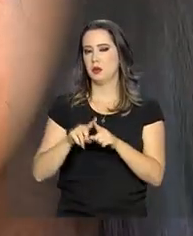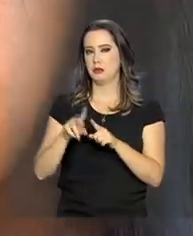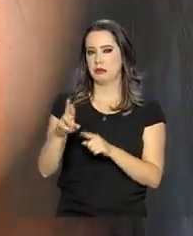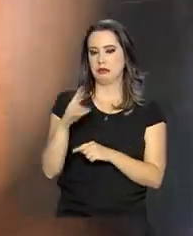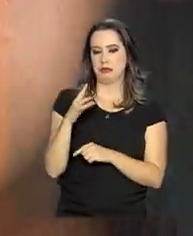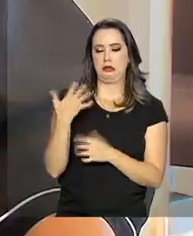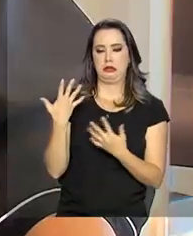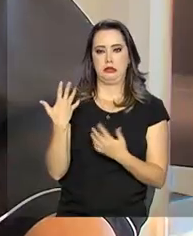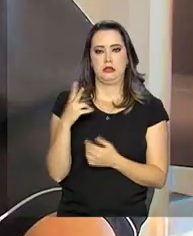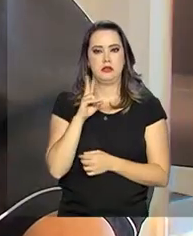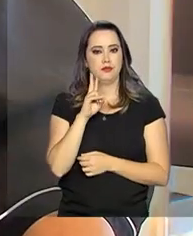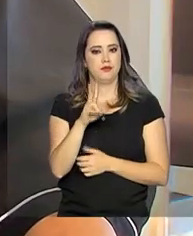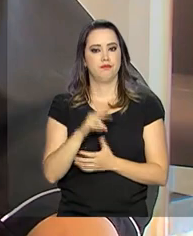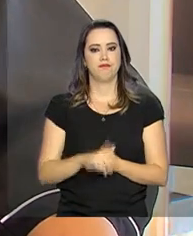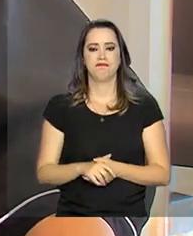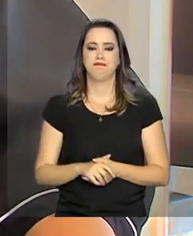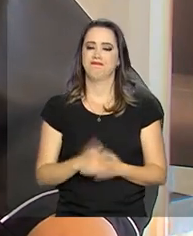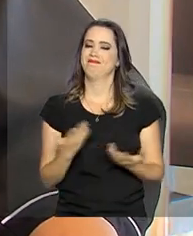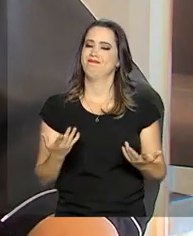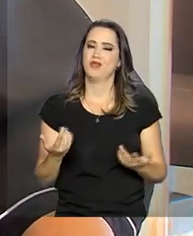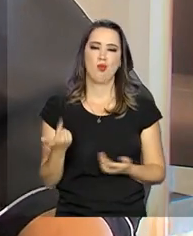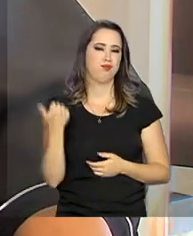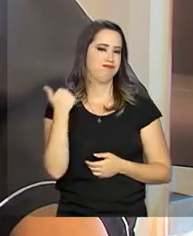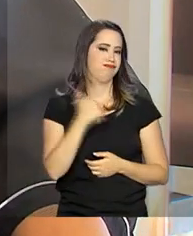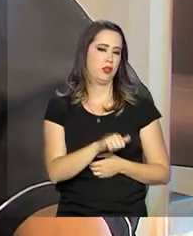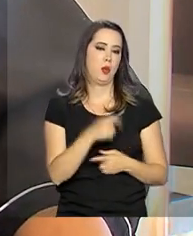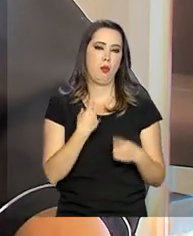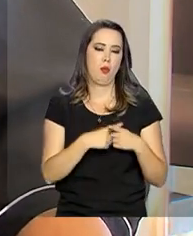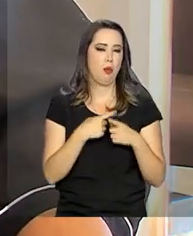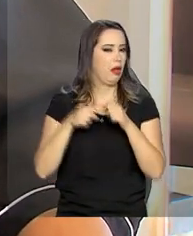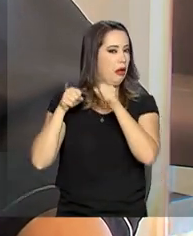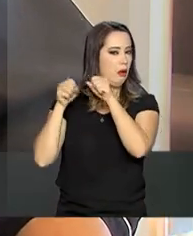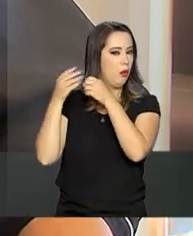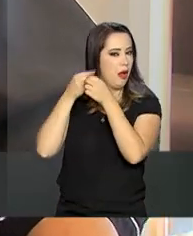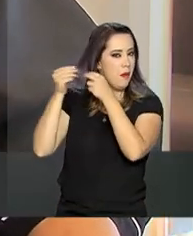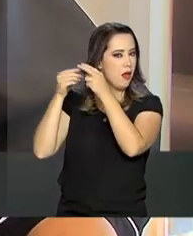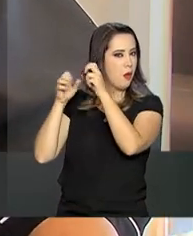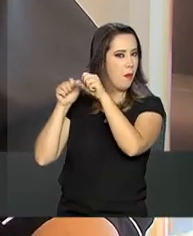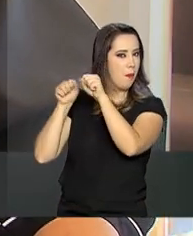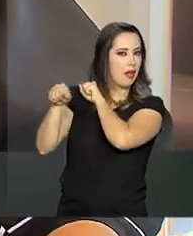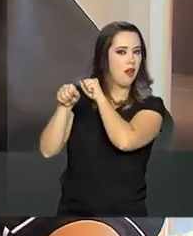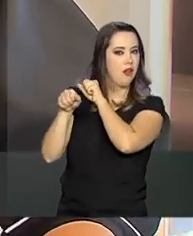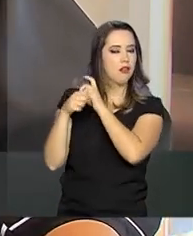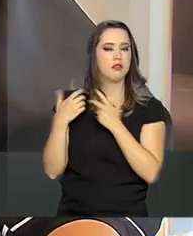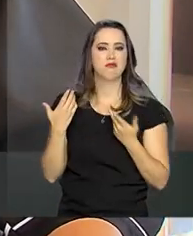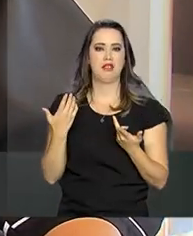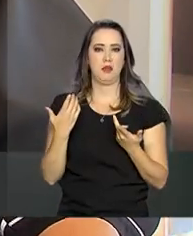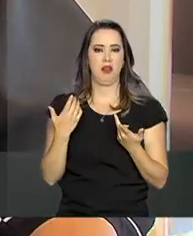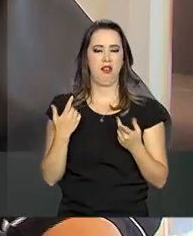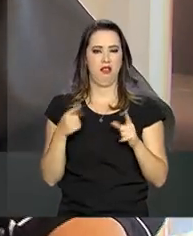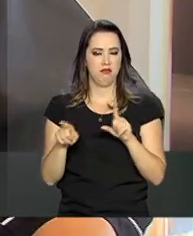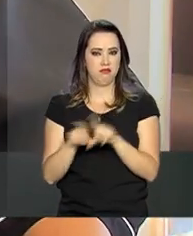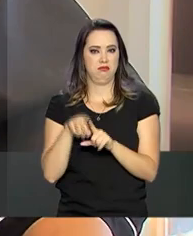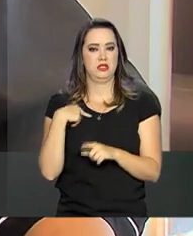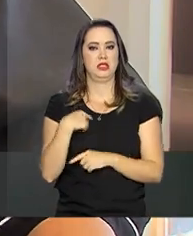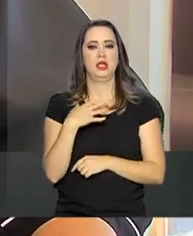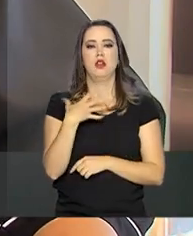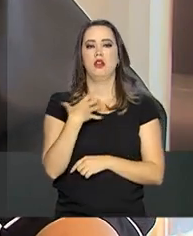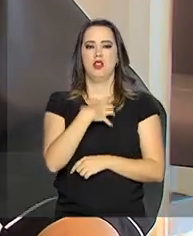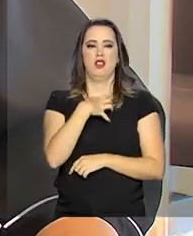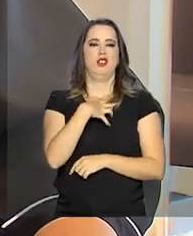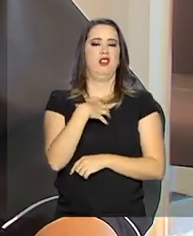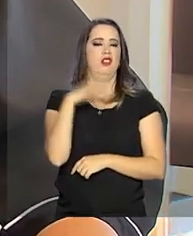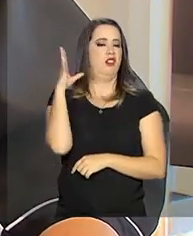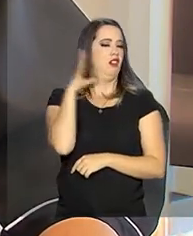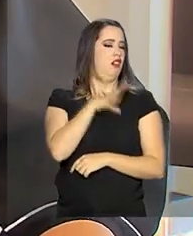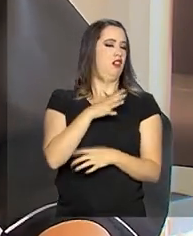o esperado. Não foi muito boa. Meus cabelos quebraram muito. Sem contar que eu passei mal, né?